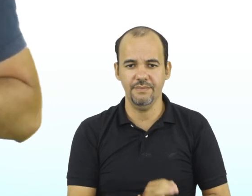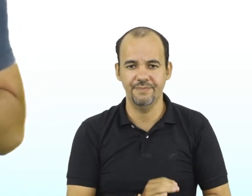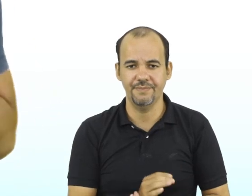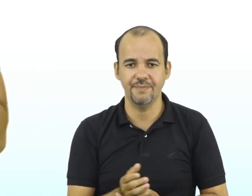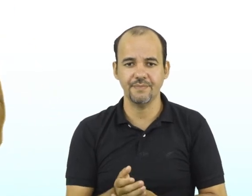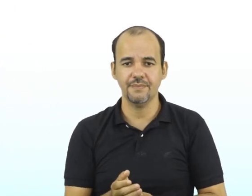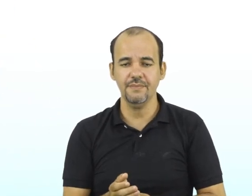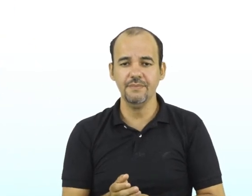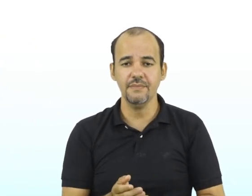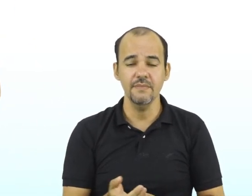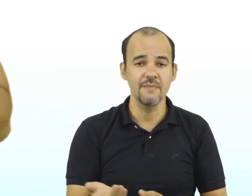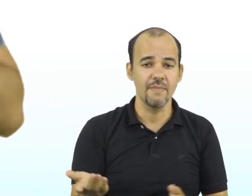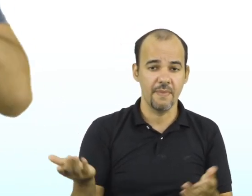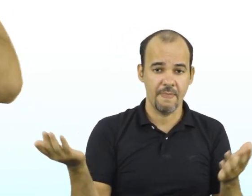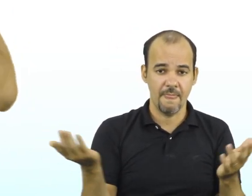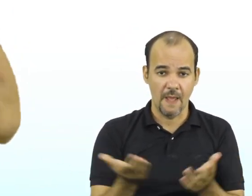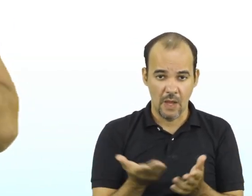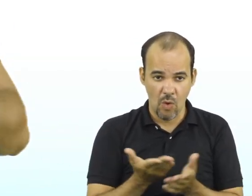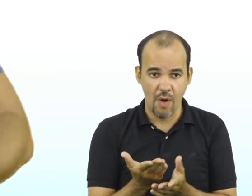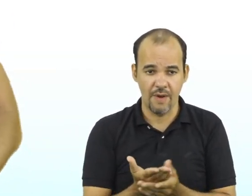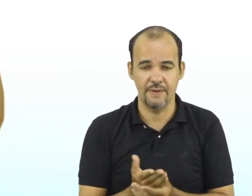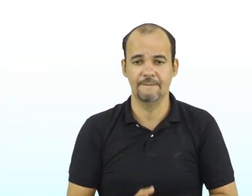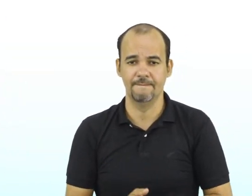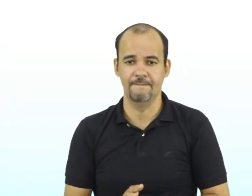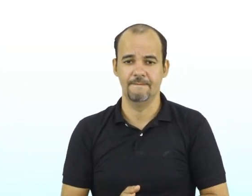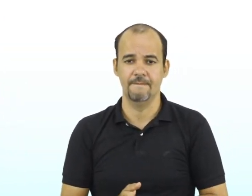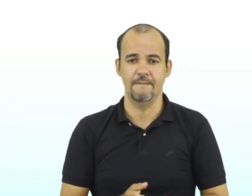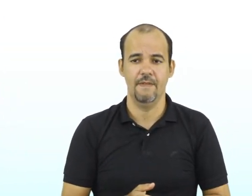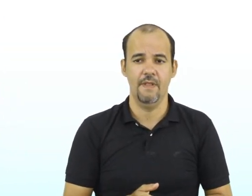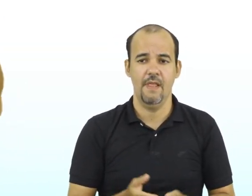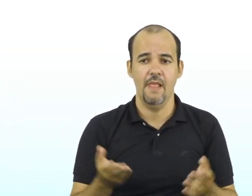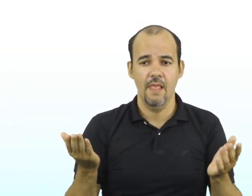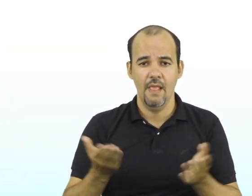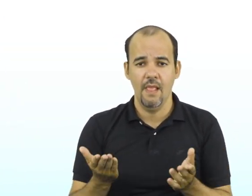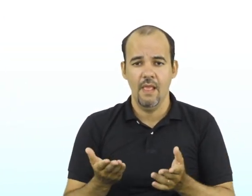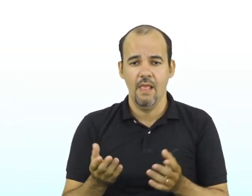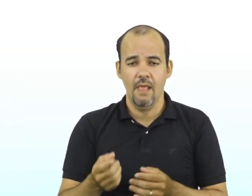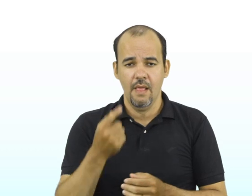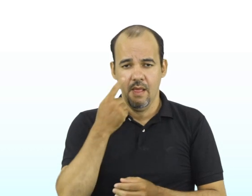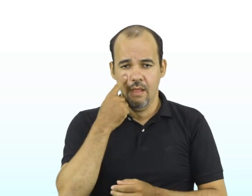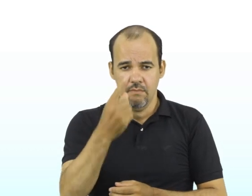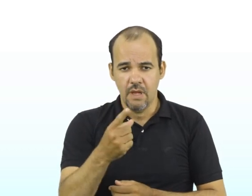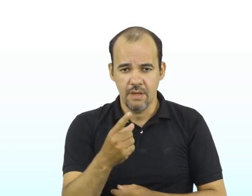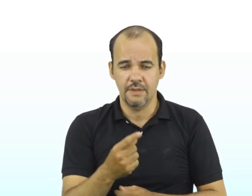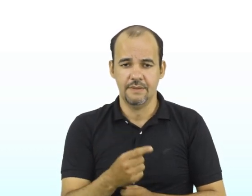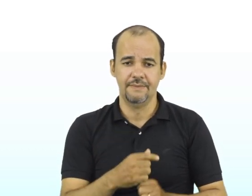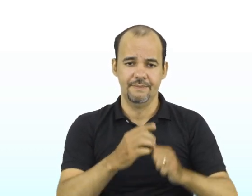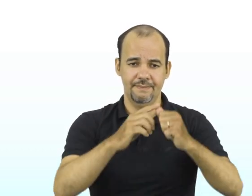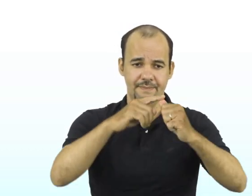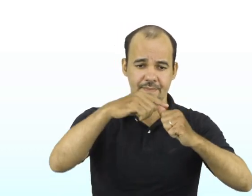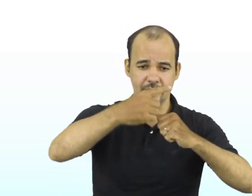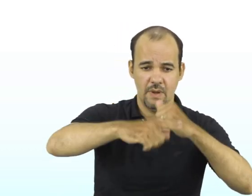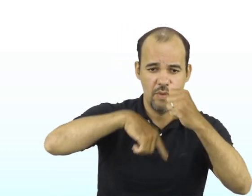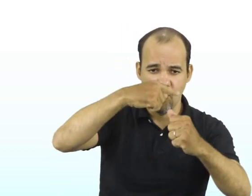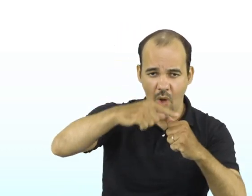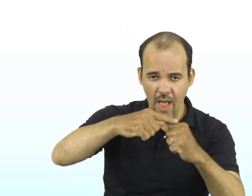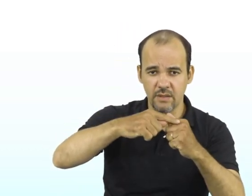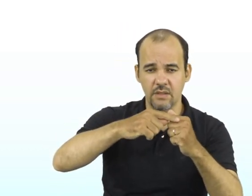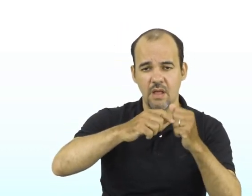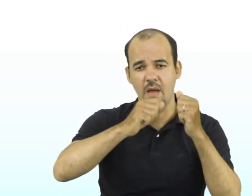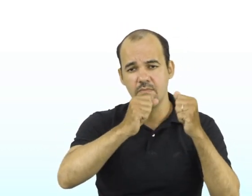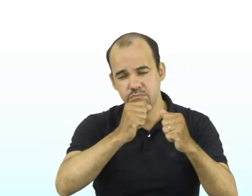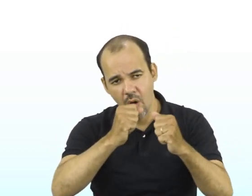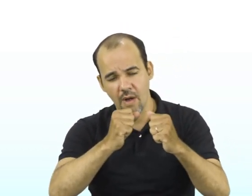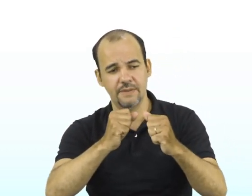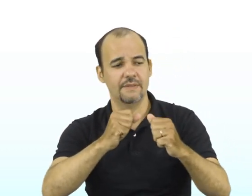Agora, eu posso falar também, meu amigo de fé, meu irmão, camarada, observe que o átomo, ele pode ser um